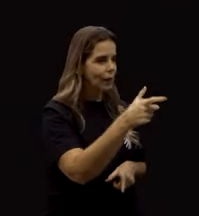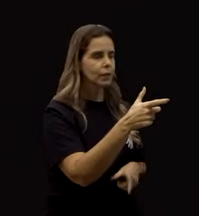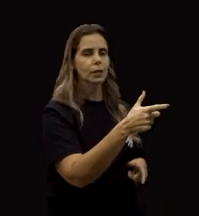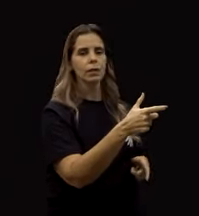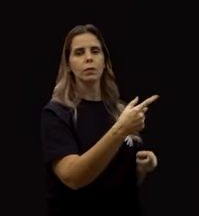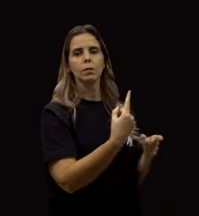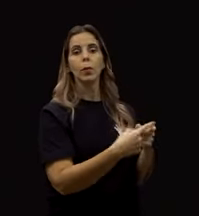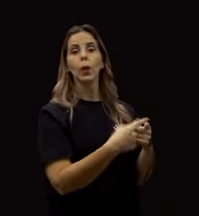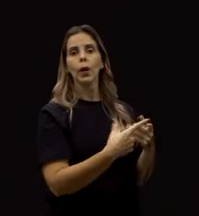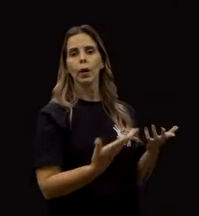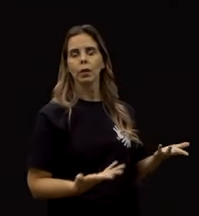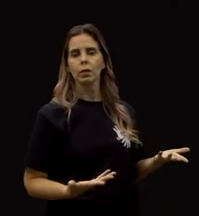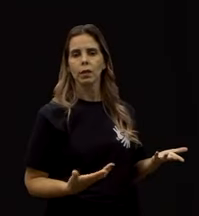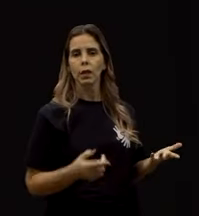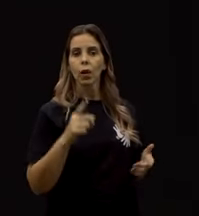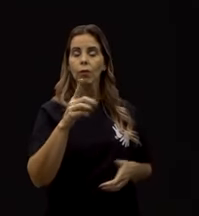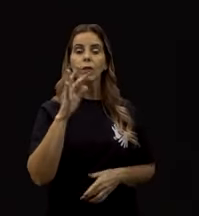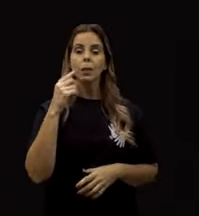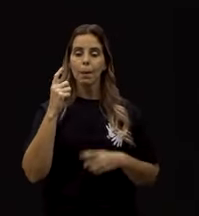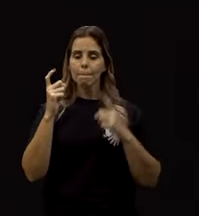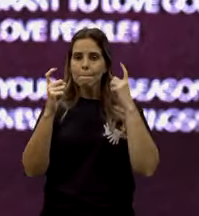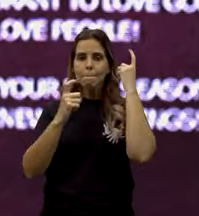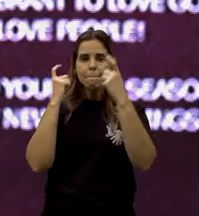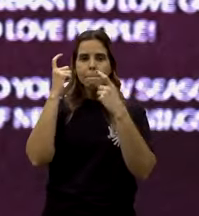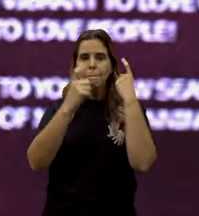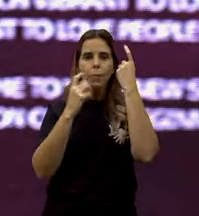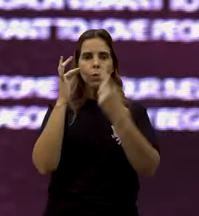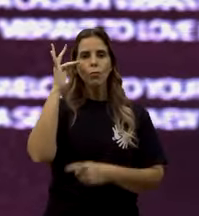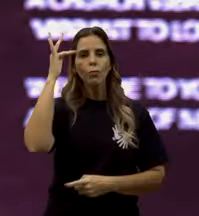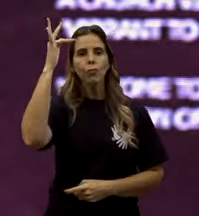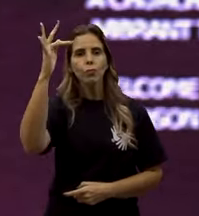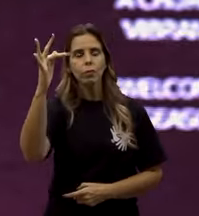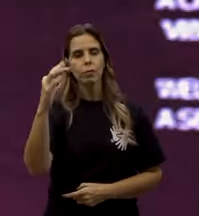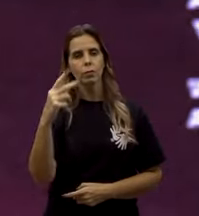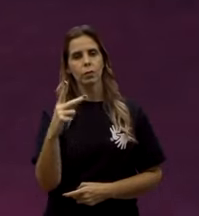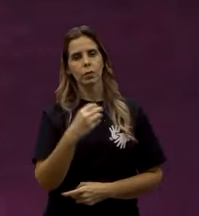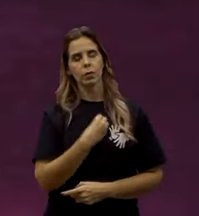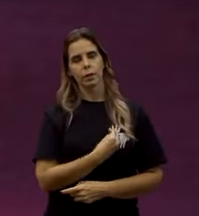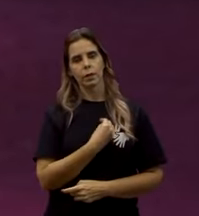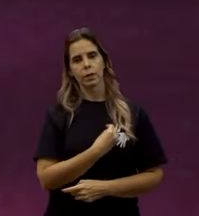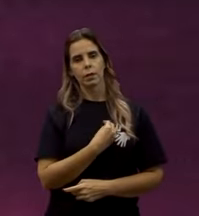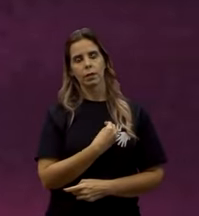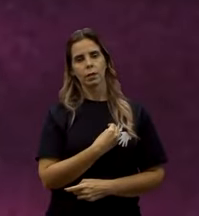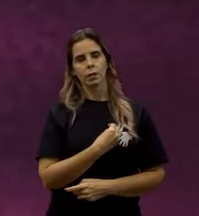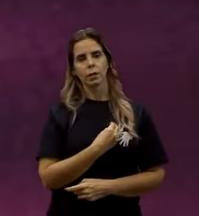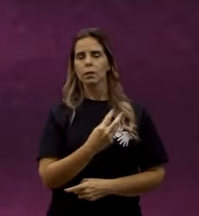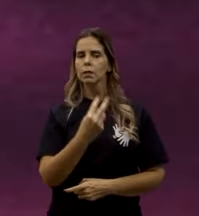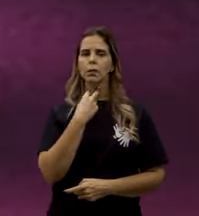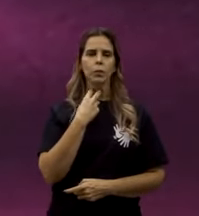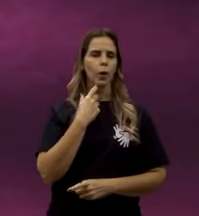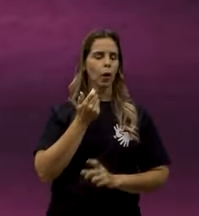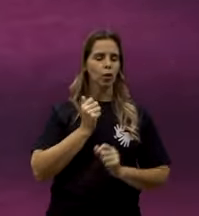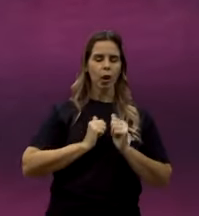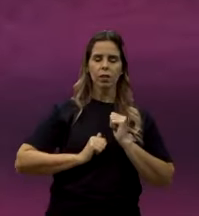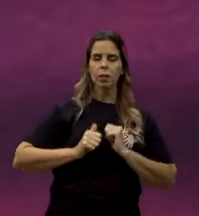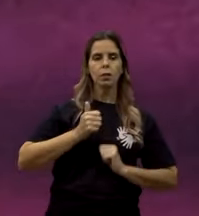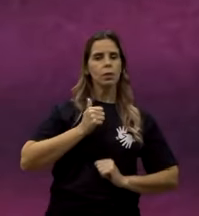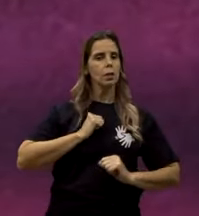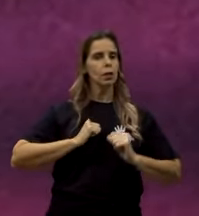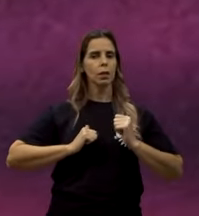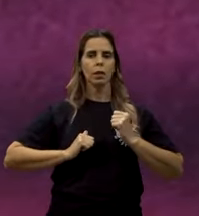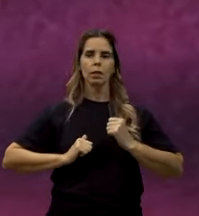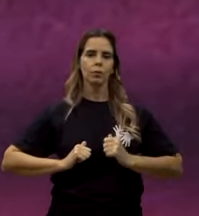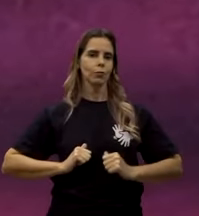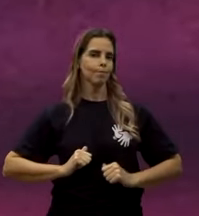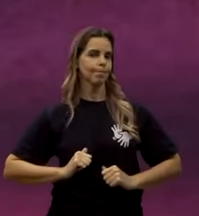Por que que você tá preocupado com o teu futuro não andeis ansiosos por coisa alguma já basta cada dia se o mal você só tem o dia de hoje